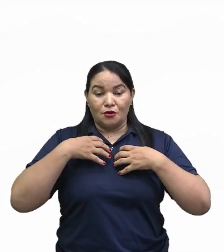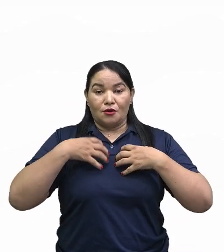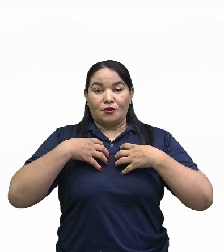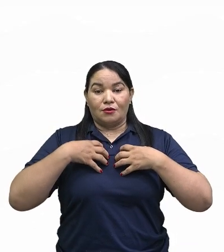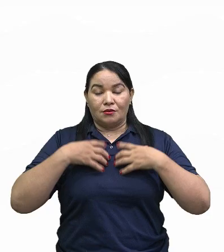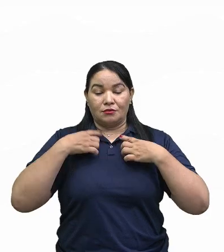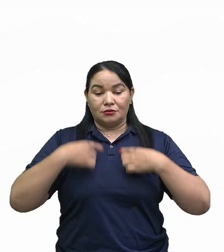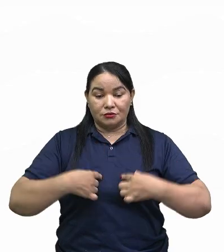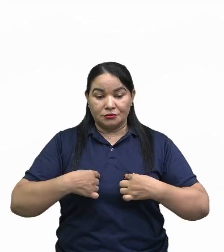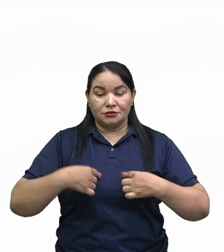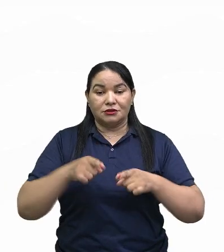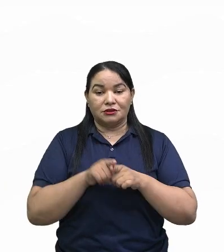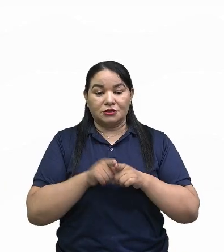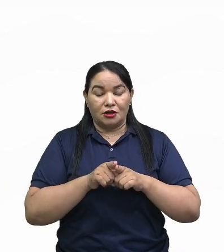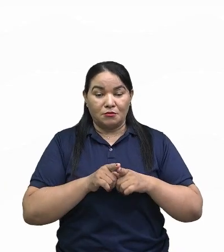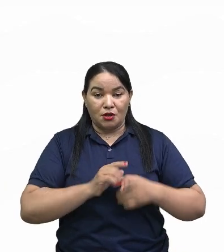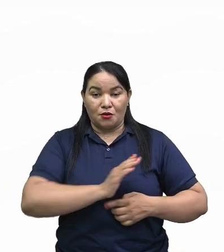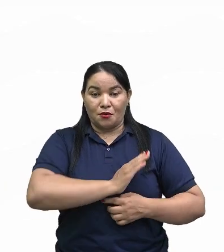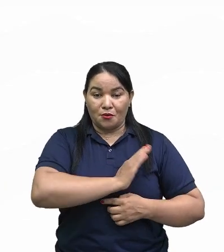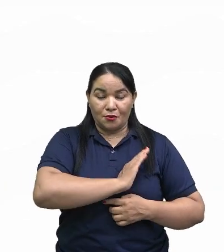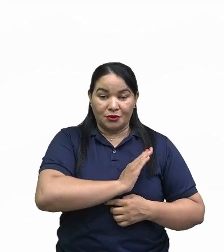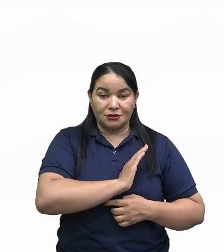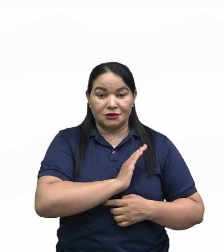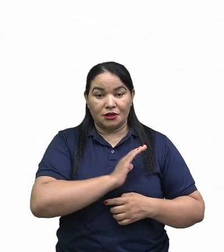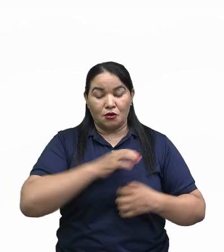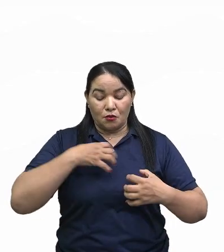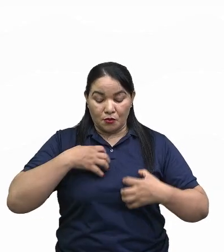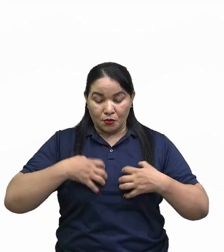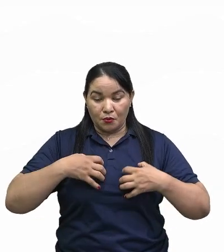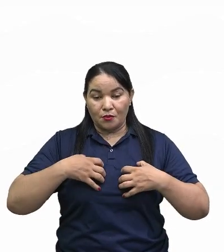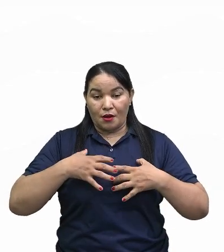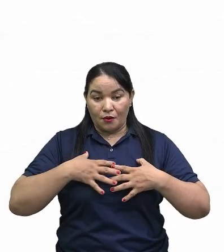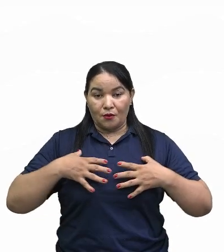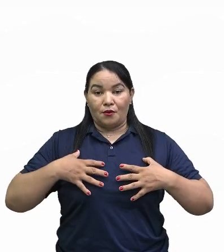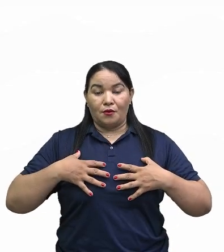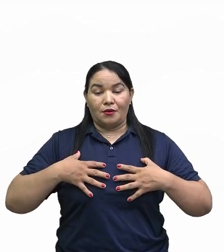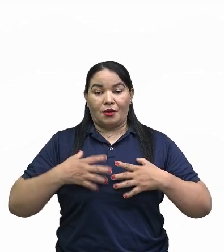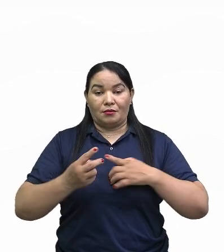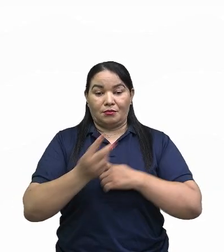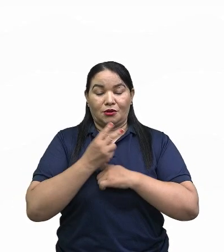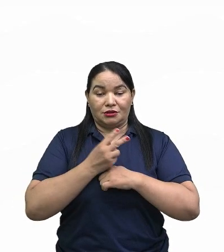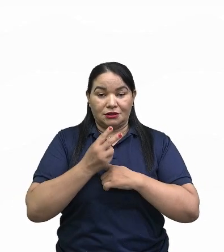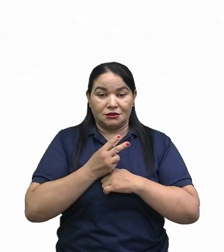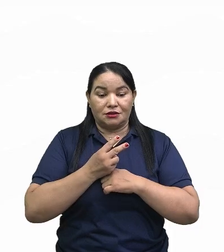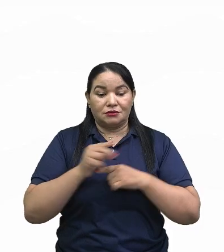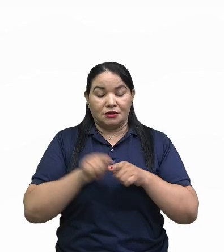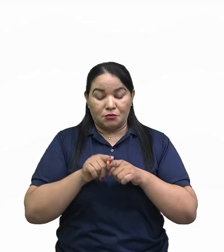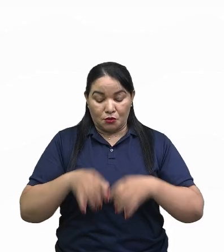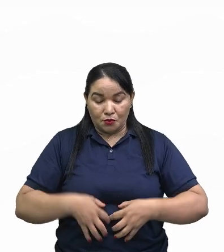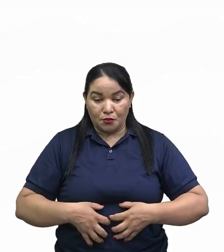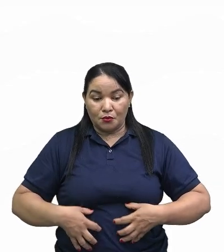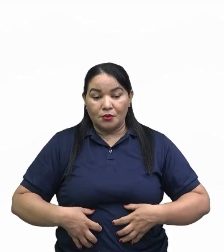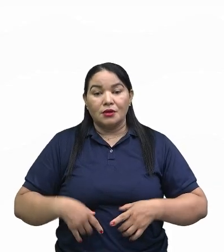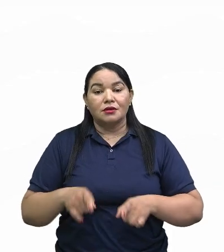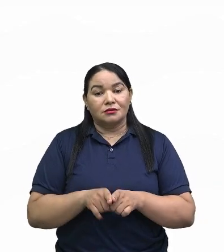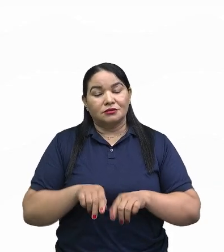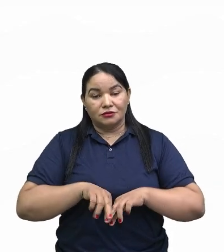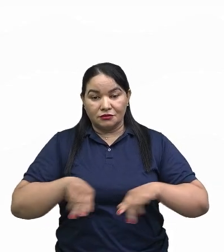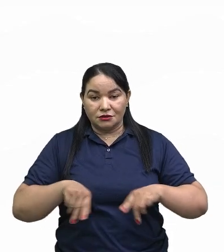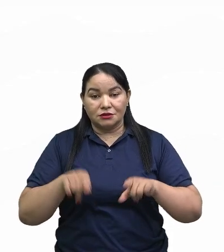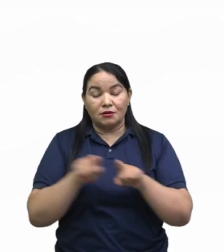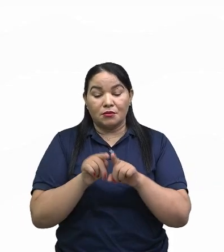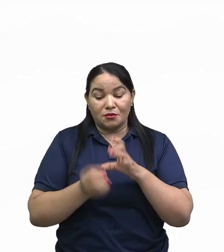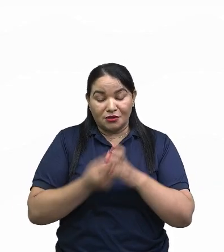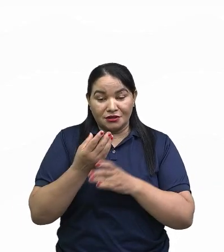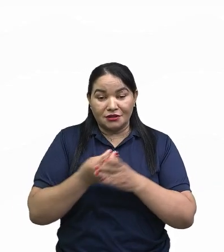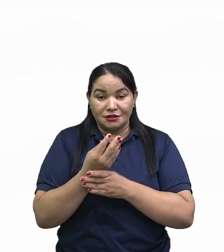que vai proteger o coração, né? Então, existem ali estruturas também de proteção de órgãos internos. Produção de células